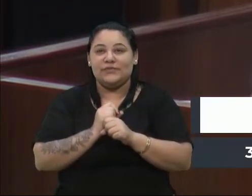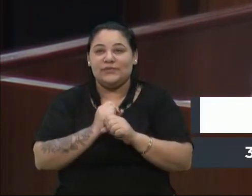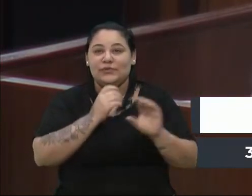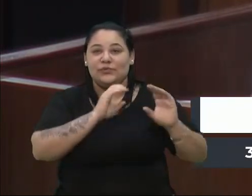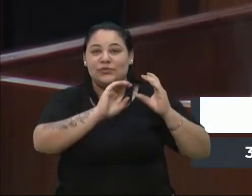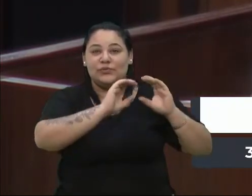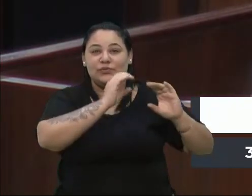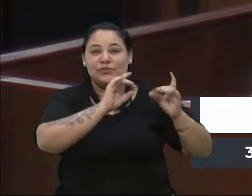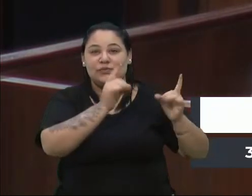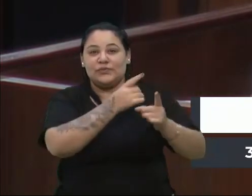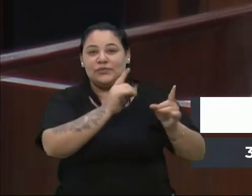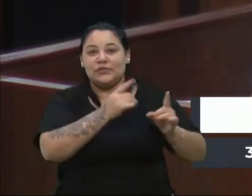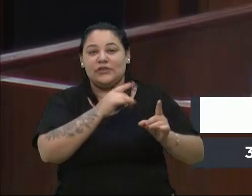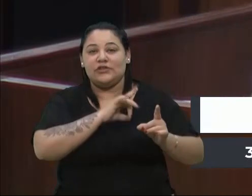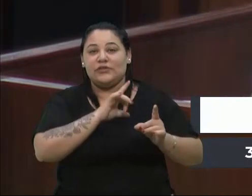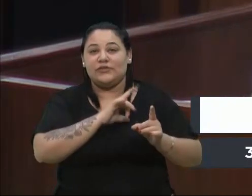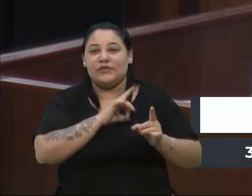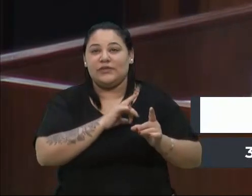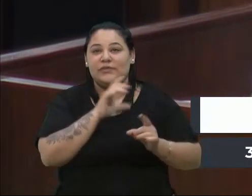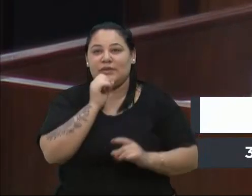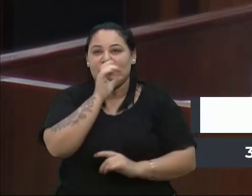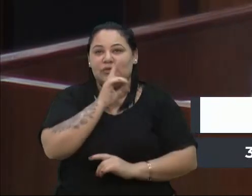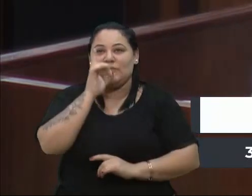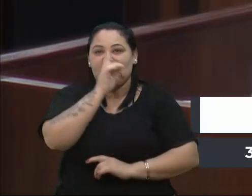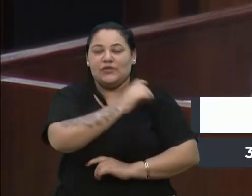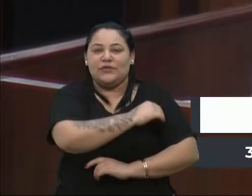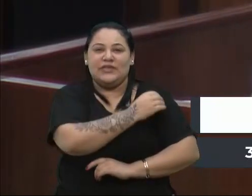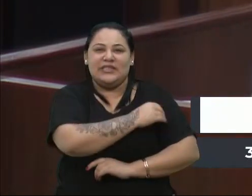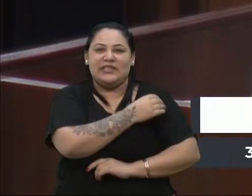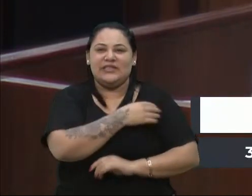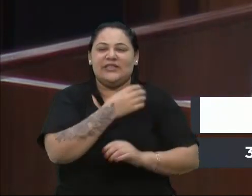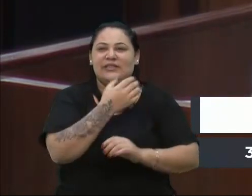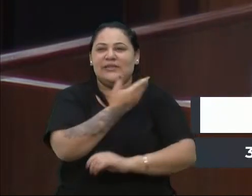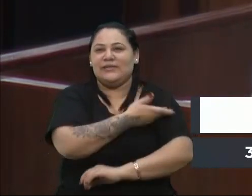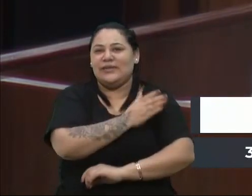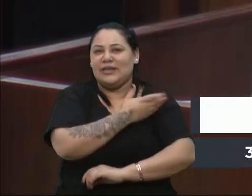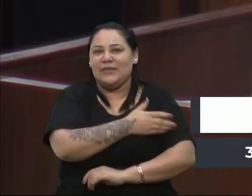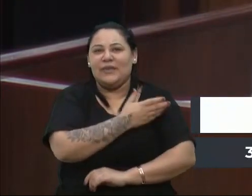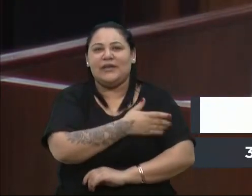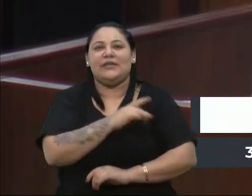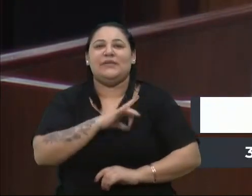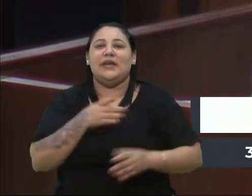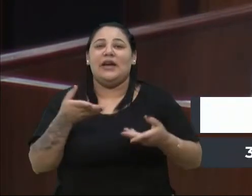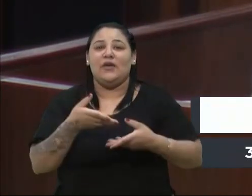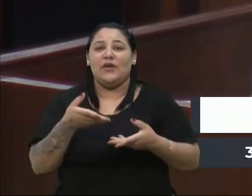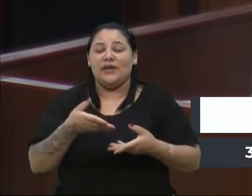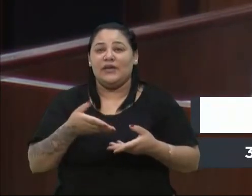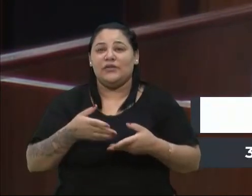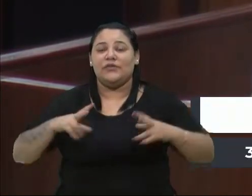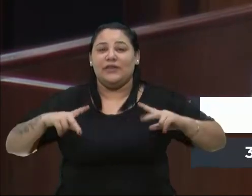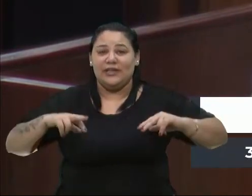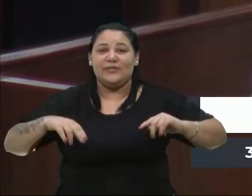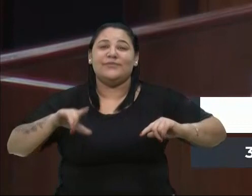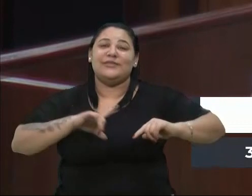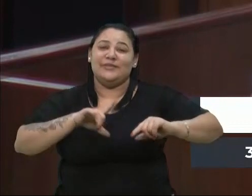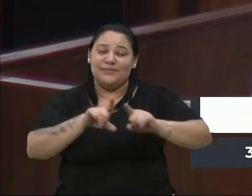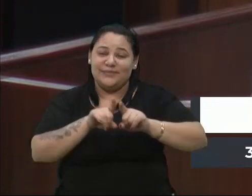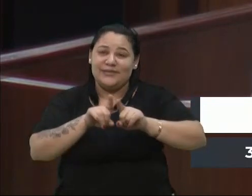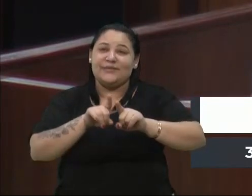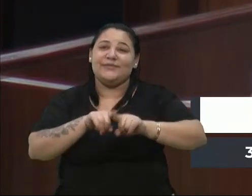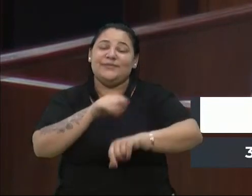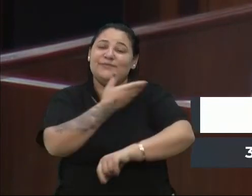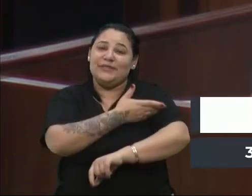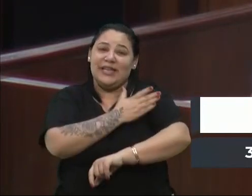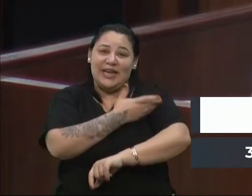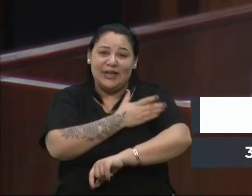E estivemos com um fim de semana de oficinas, ensaios, agora no feriadão também vamos ter ensaios, então não foi possível organizar